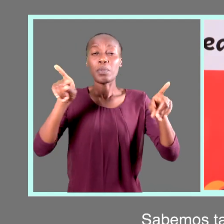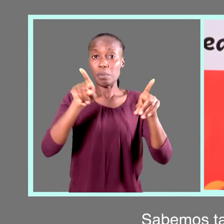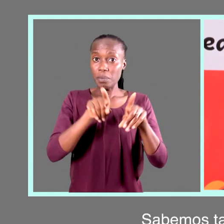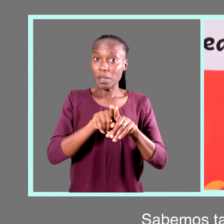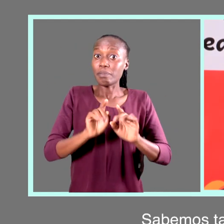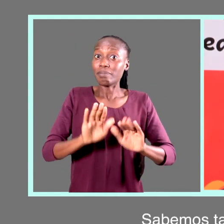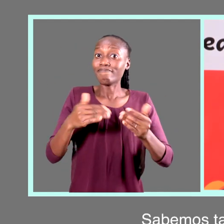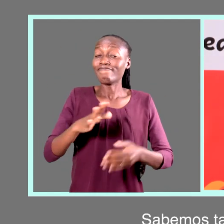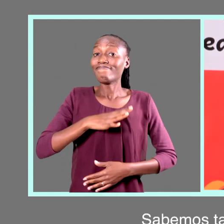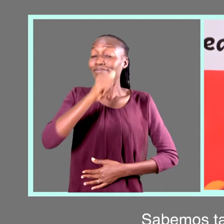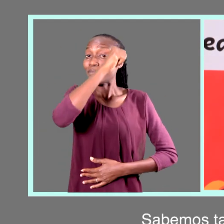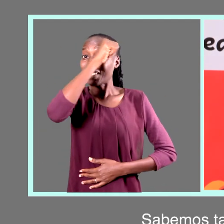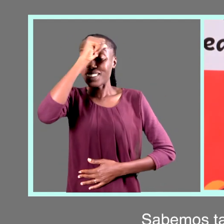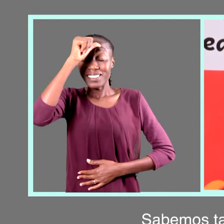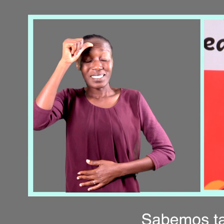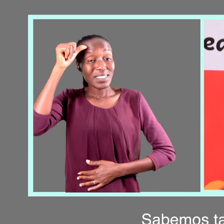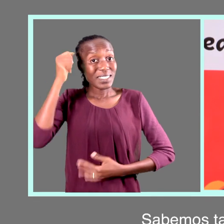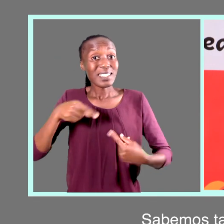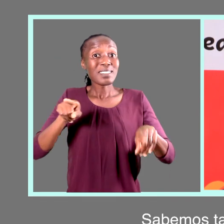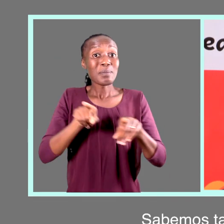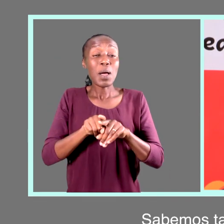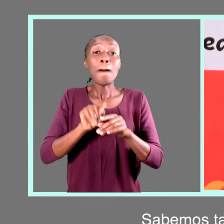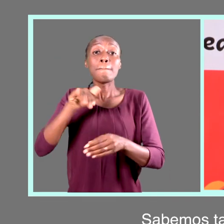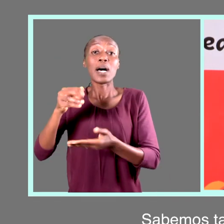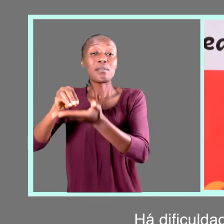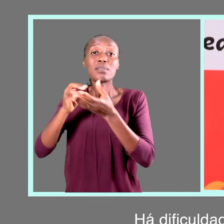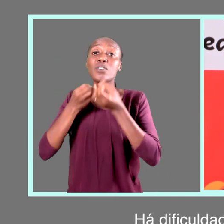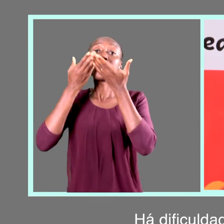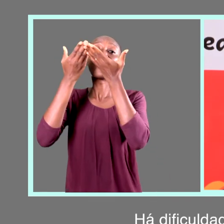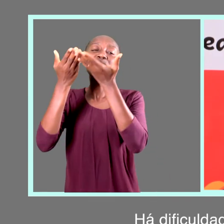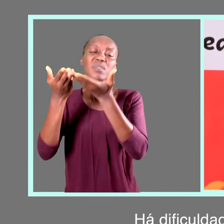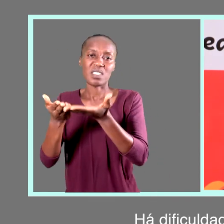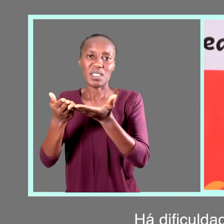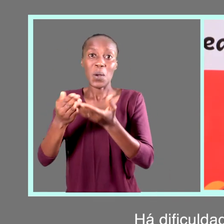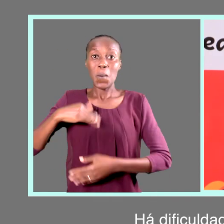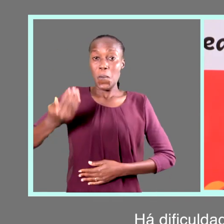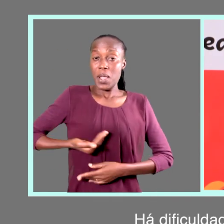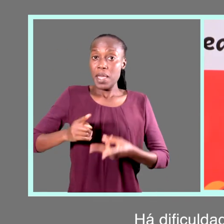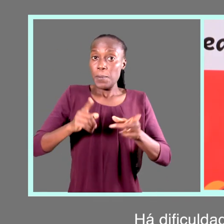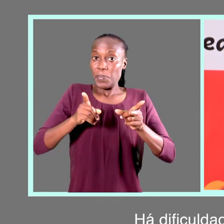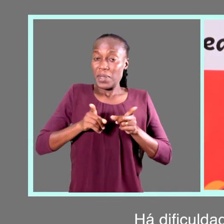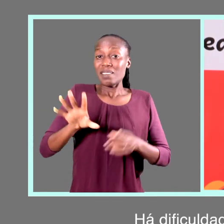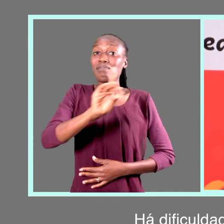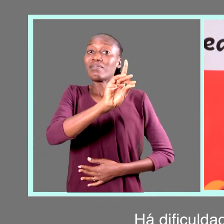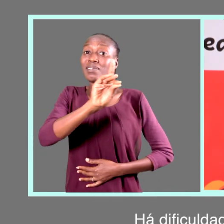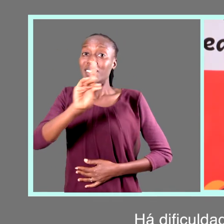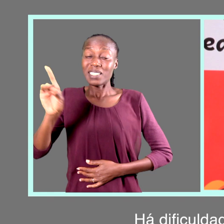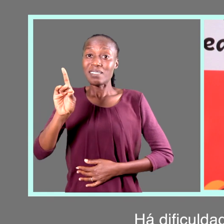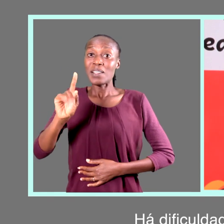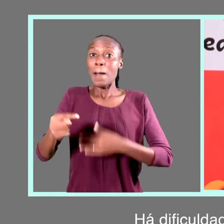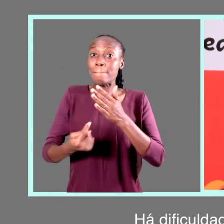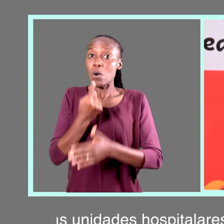também que há dificuldades, até quando há informação, há dificuldades de mulheres e raparigas com deficiência